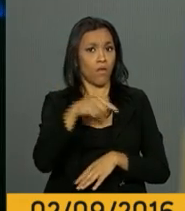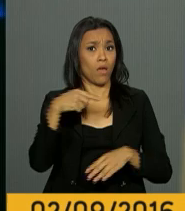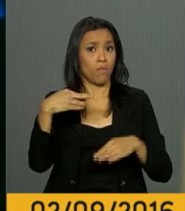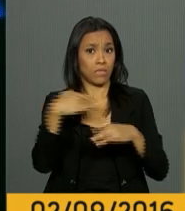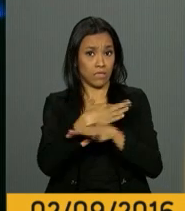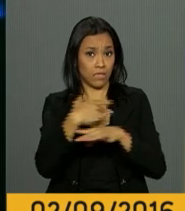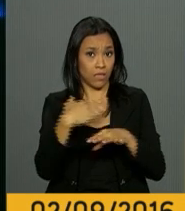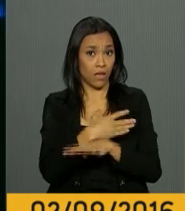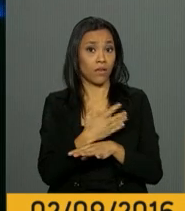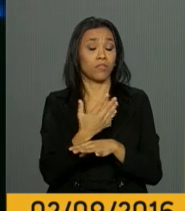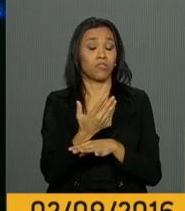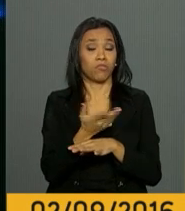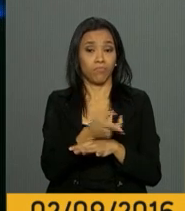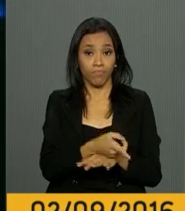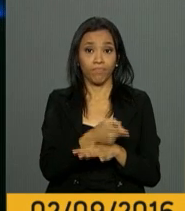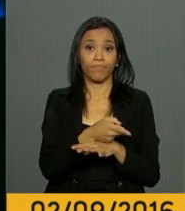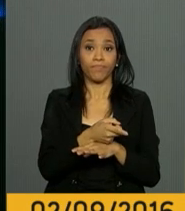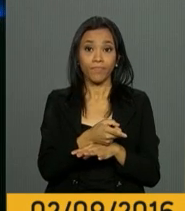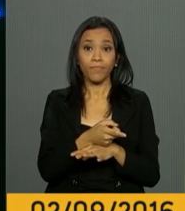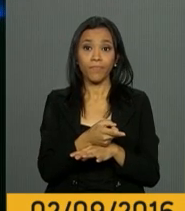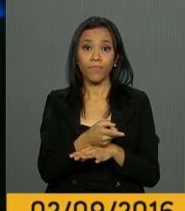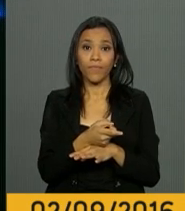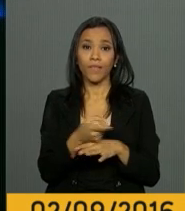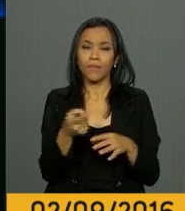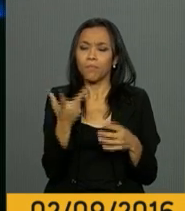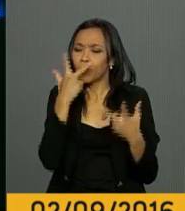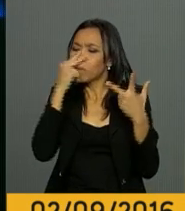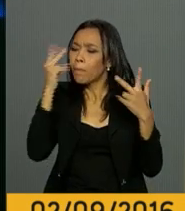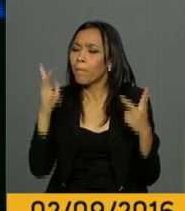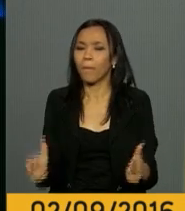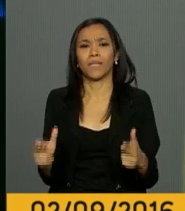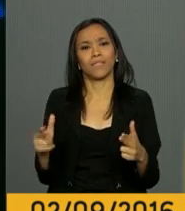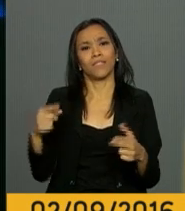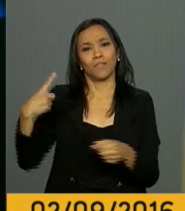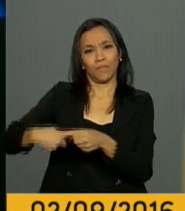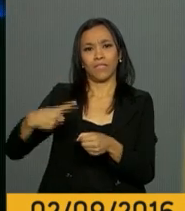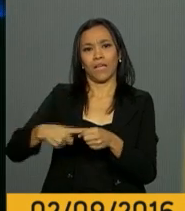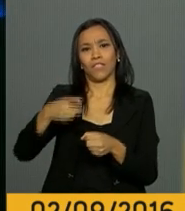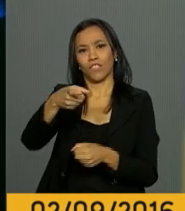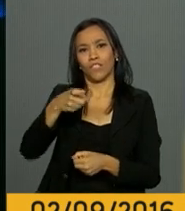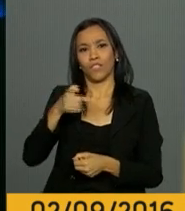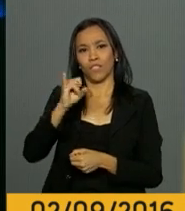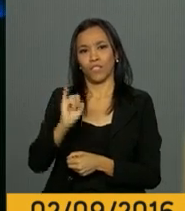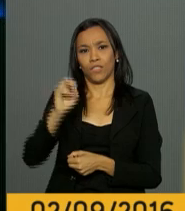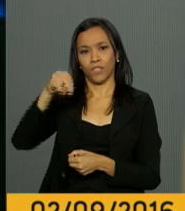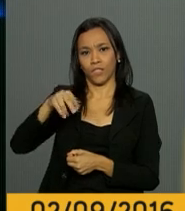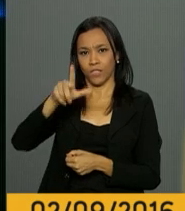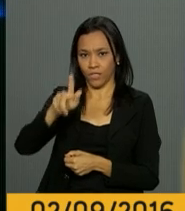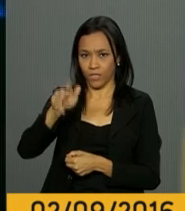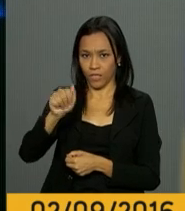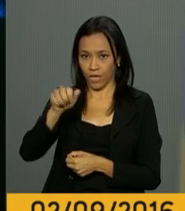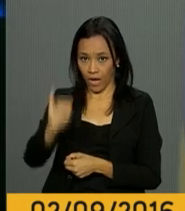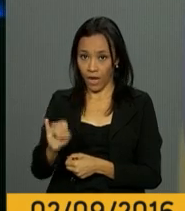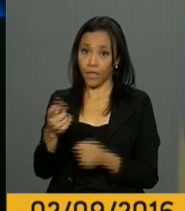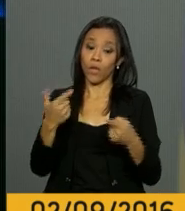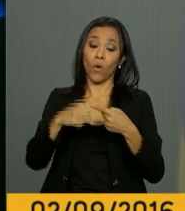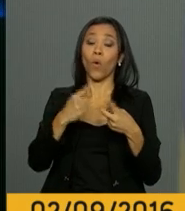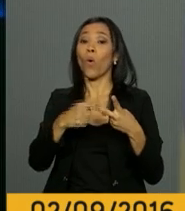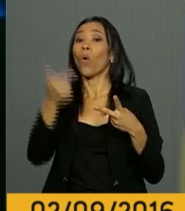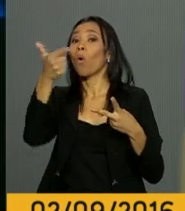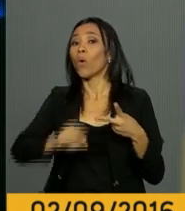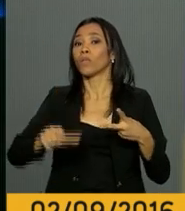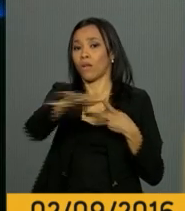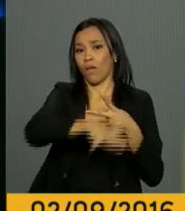irmã, uma cidade gêmea de Xangai. No agronegócio, que também aqui há,